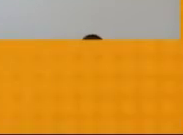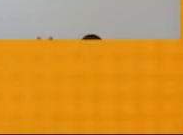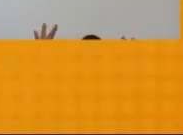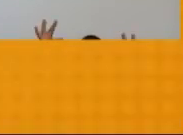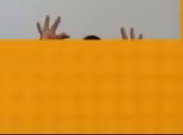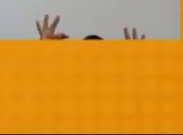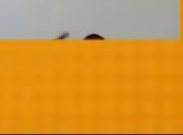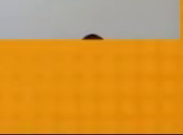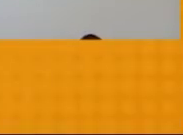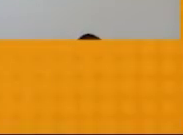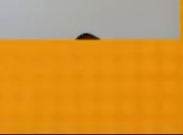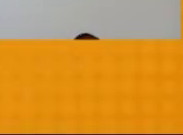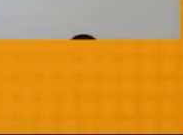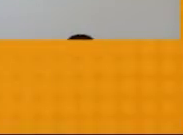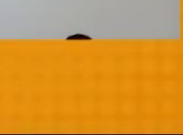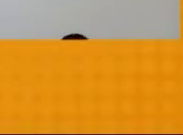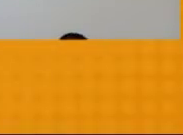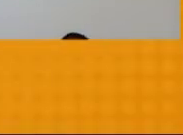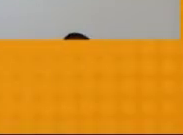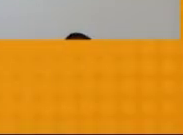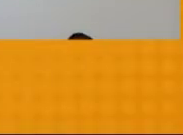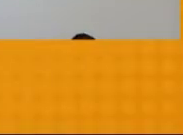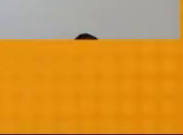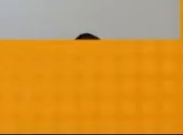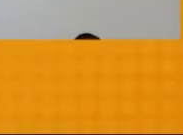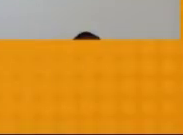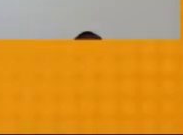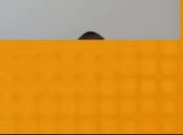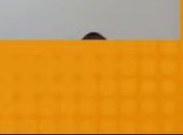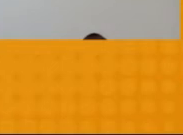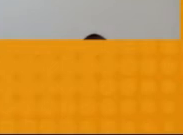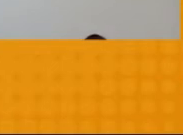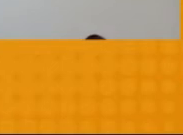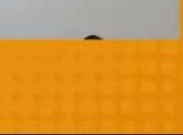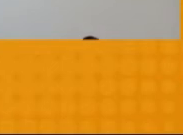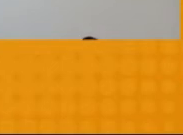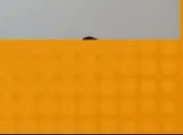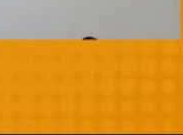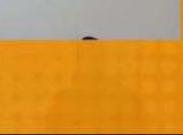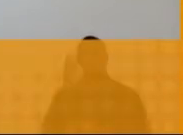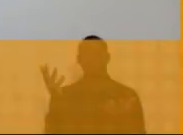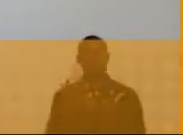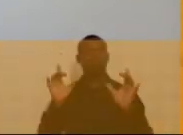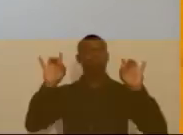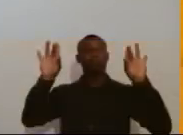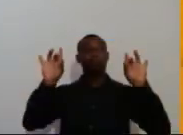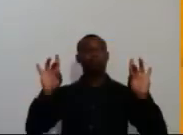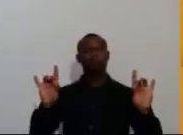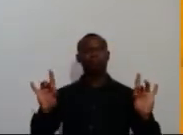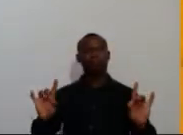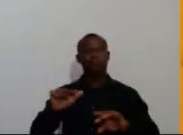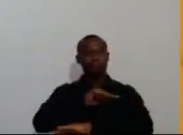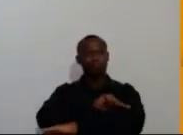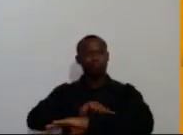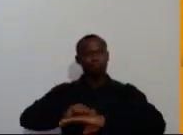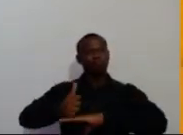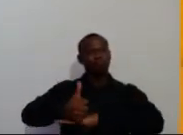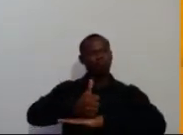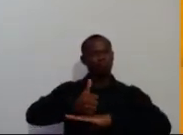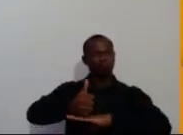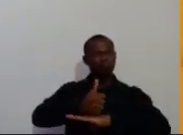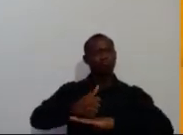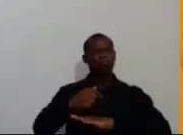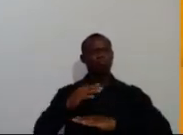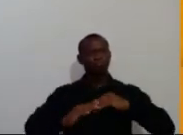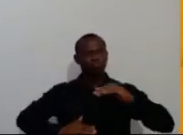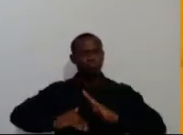e no nosso caso especialmente a educação profissional, nós teremos a presença da nossa diretora de